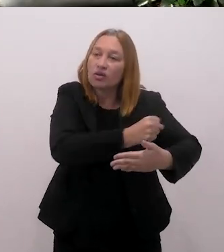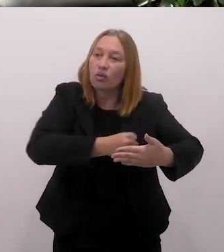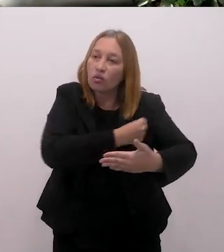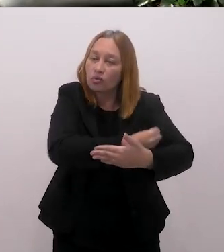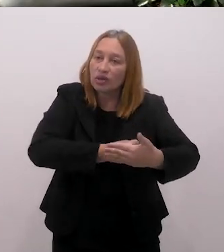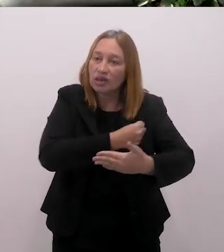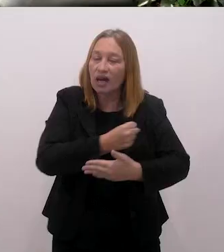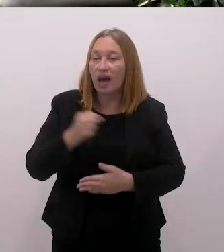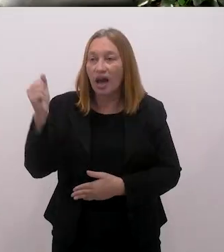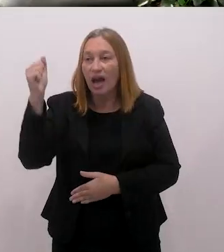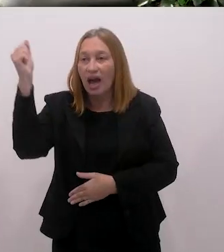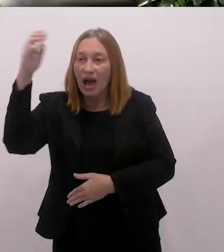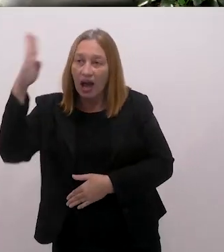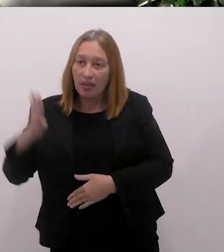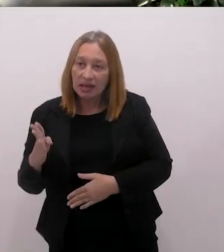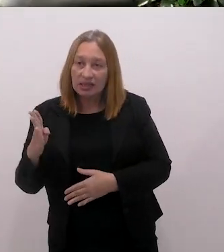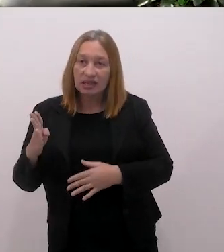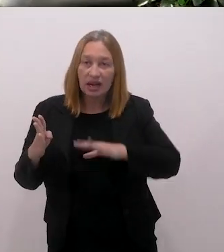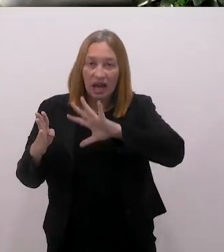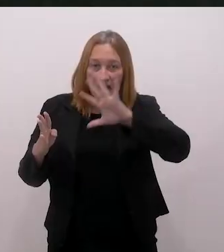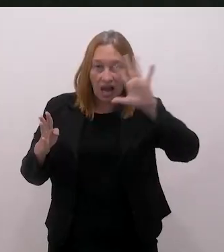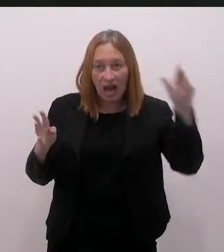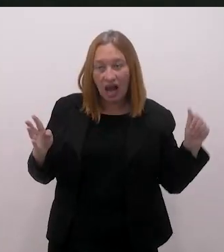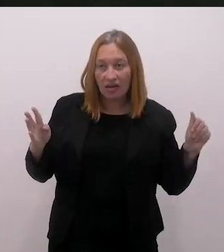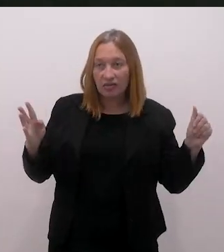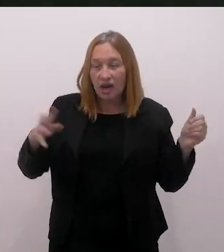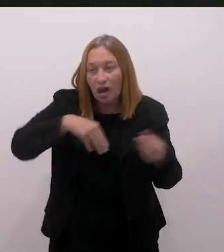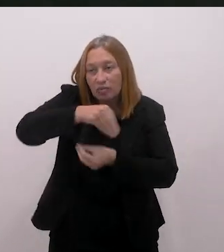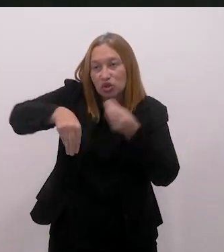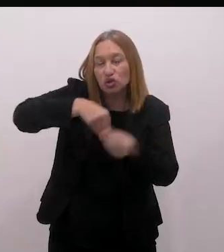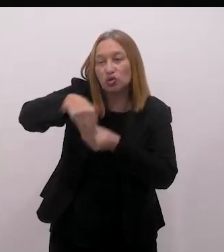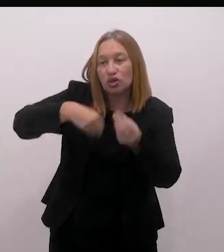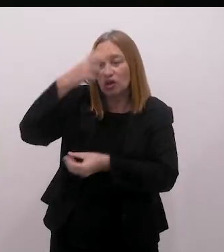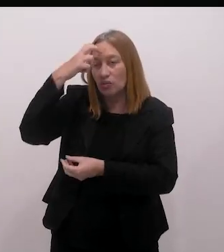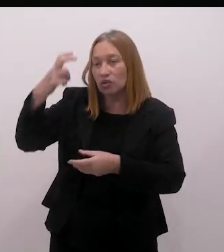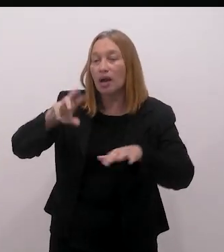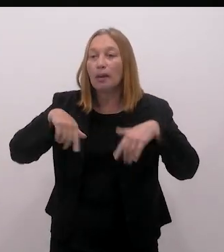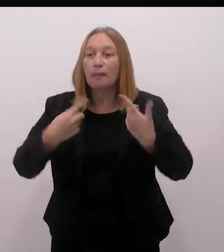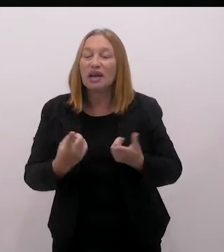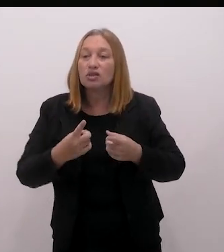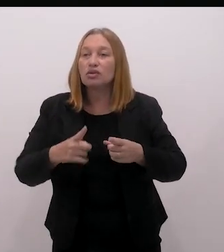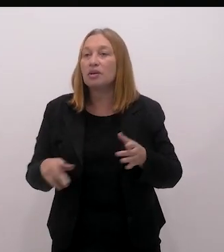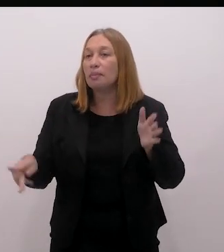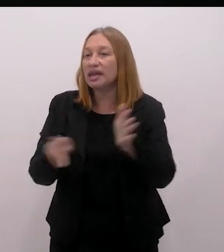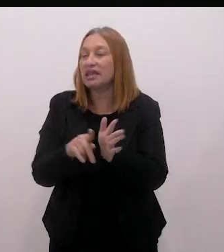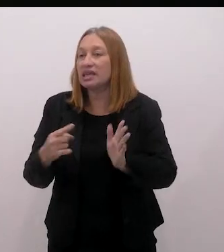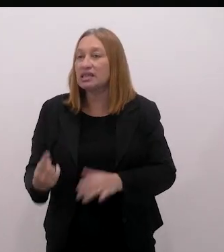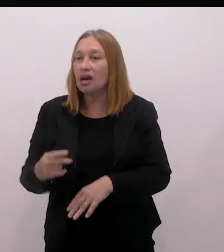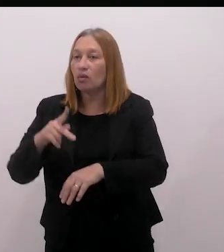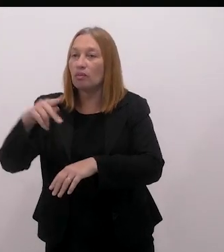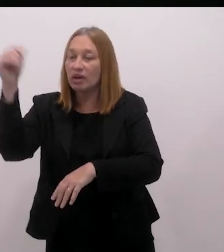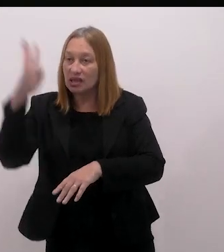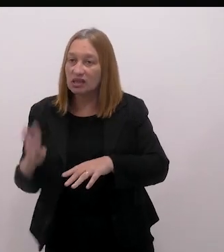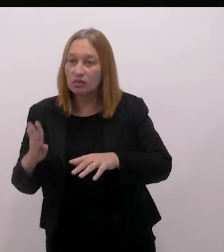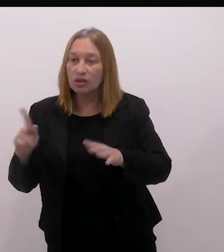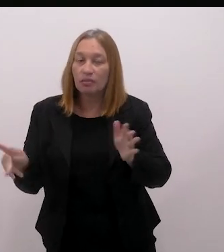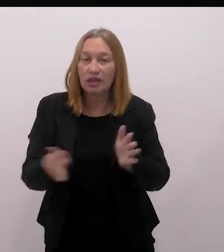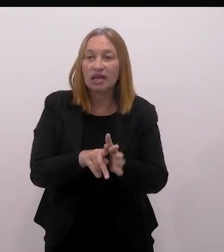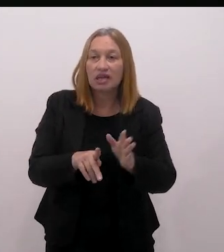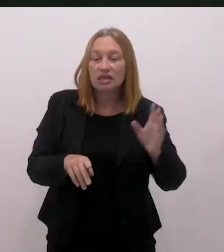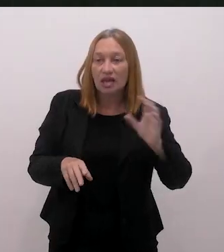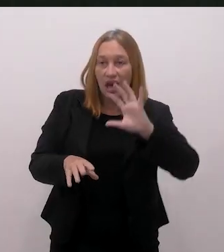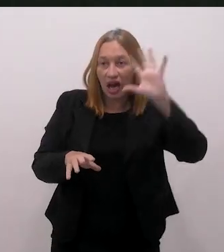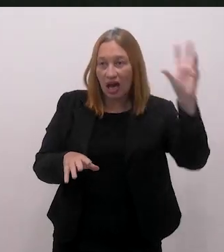de gastronomia afro-brasileira? É óbvio que é uma mistura das duas culturas, mas o que entra de uma e o que entra de outra para dar esse